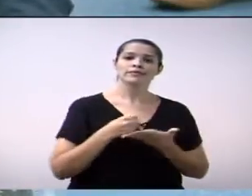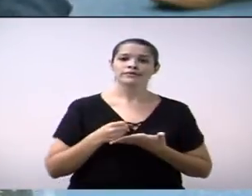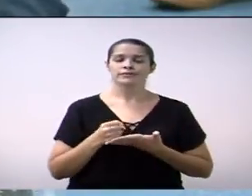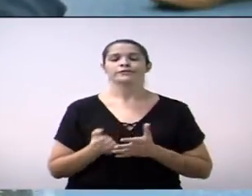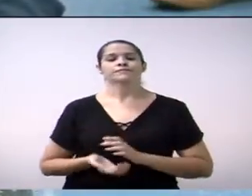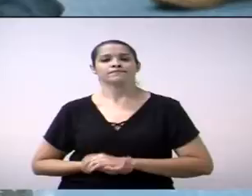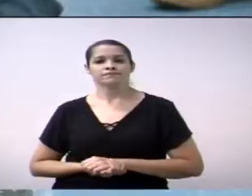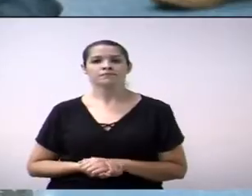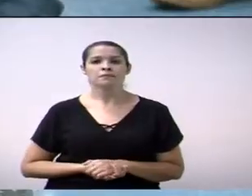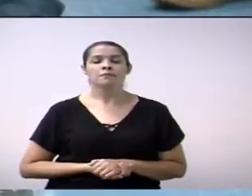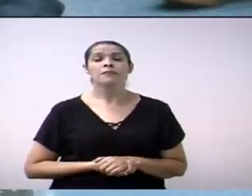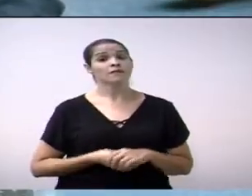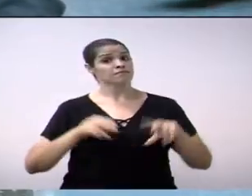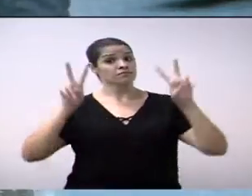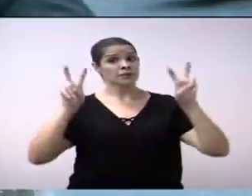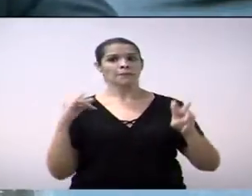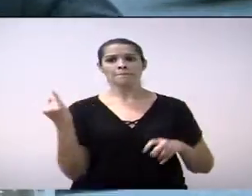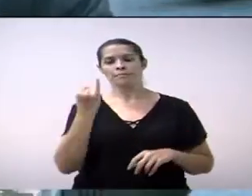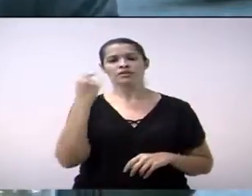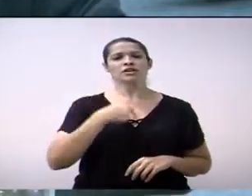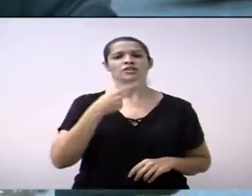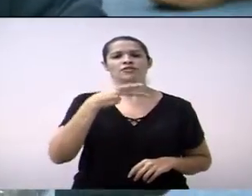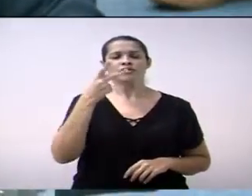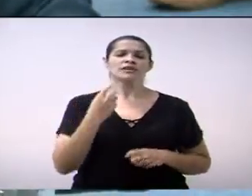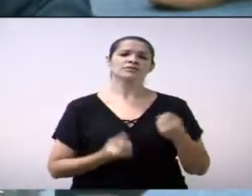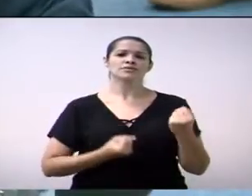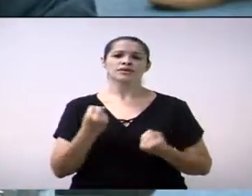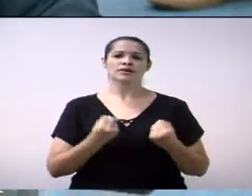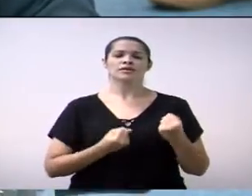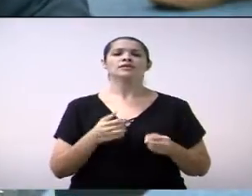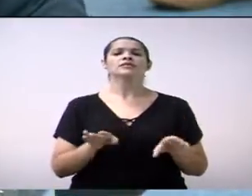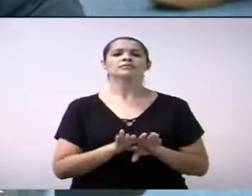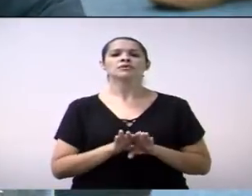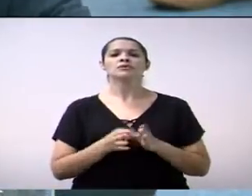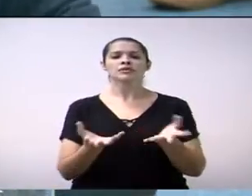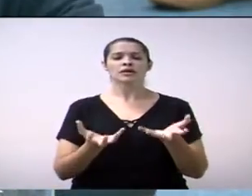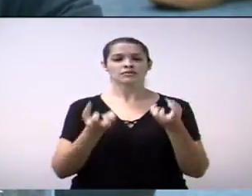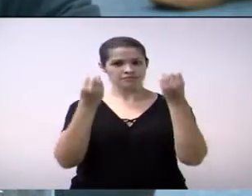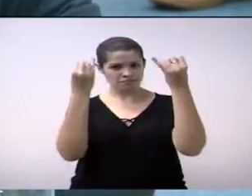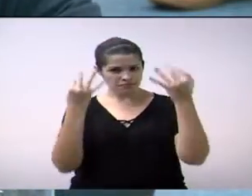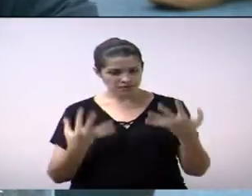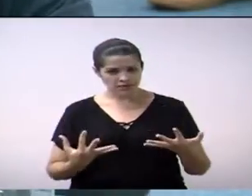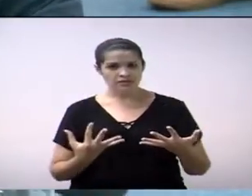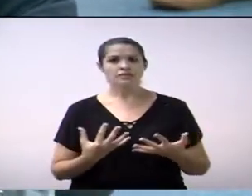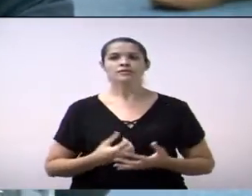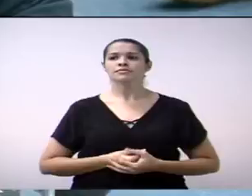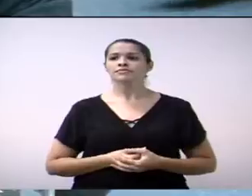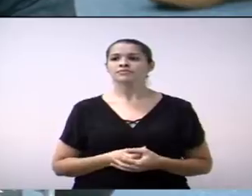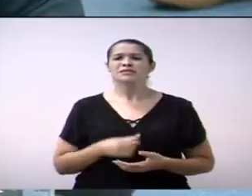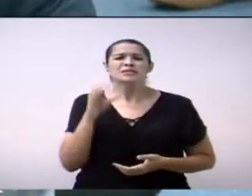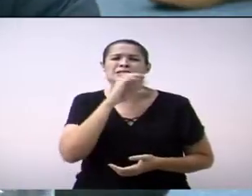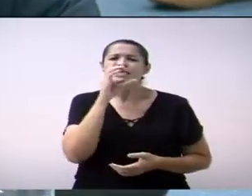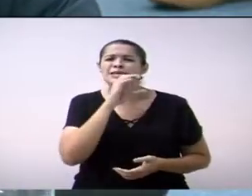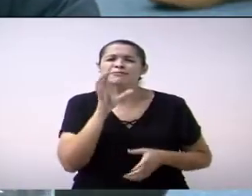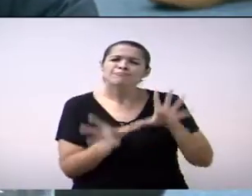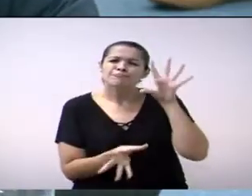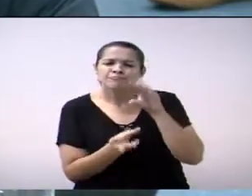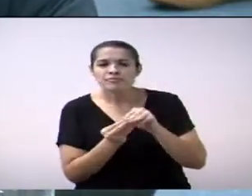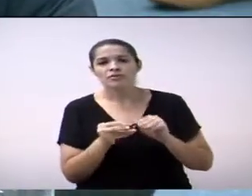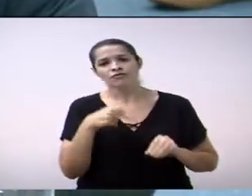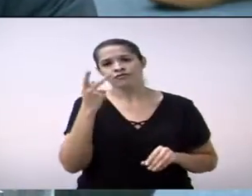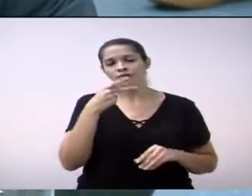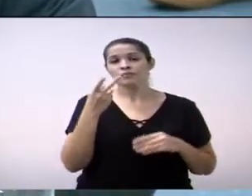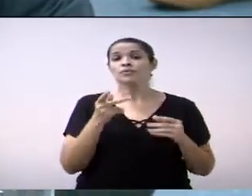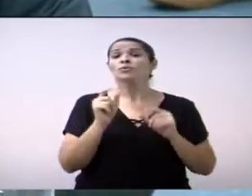tão importante, falando em transportes, não poderia deixar aqui de falar rapidamente sobre a situação